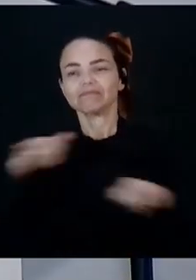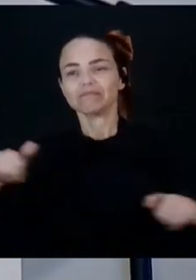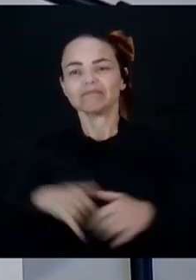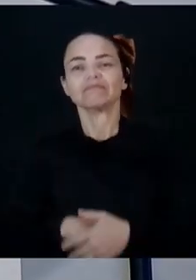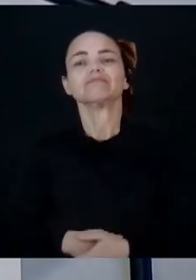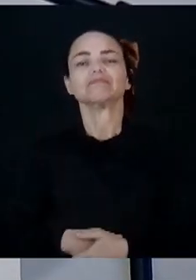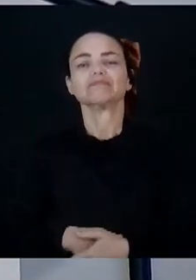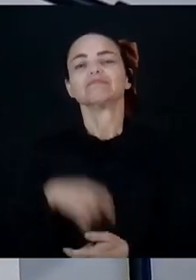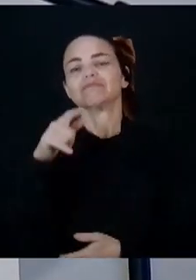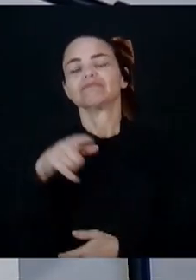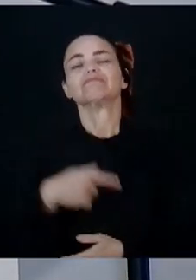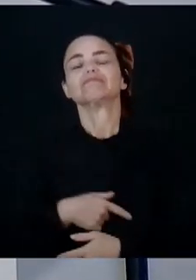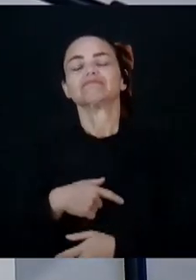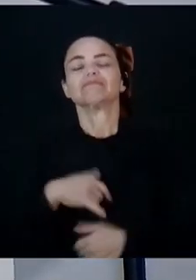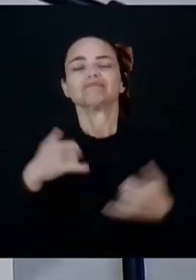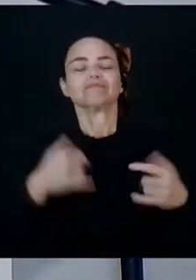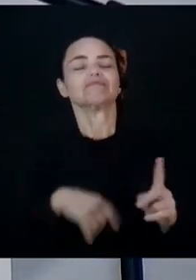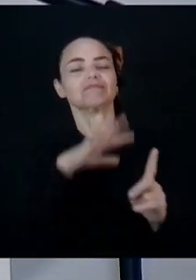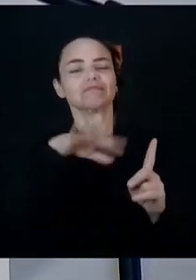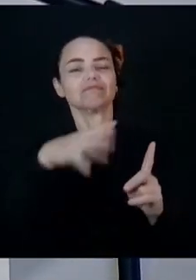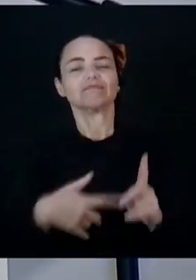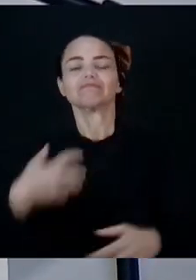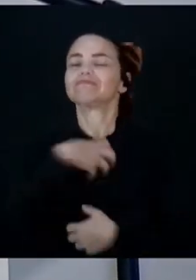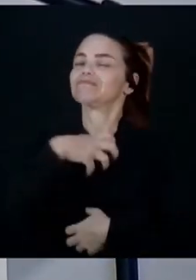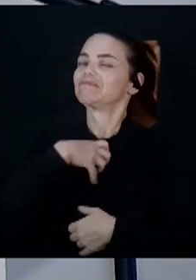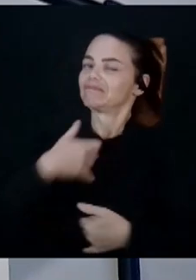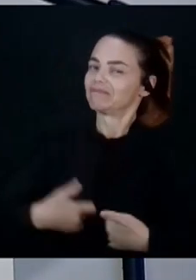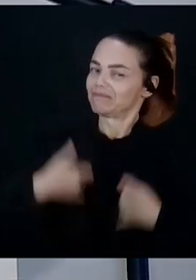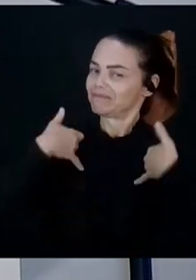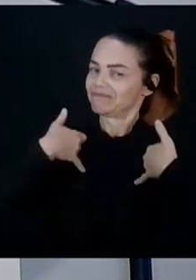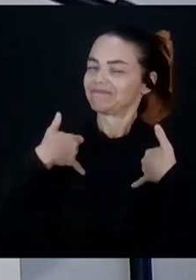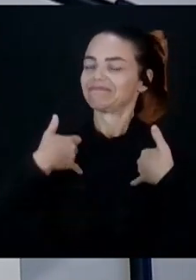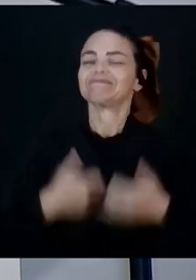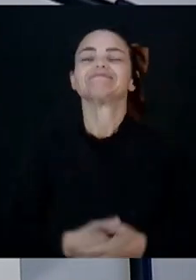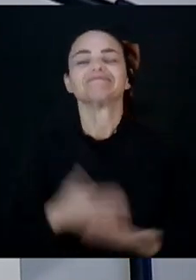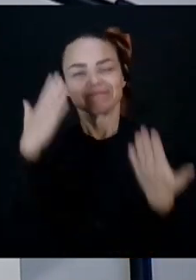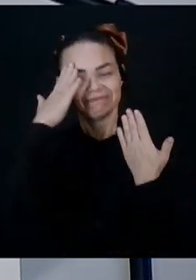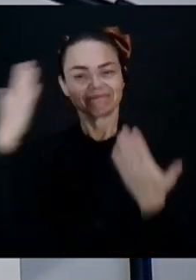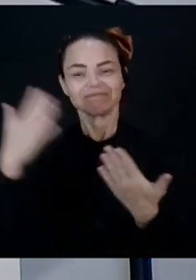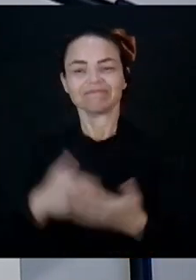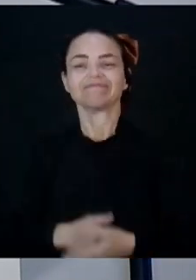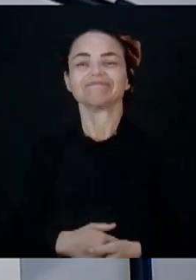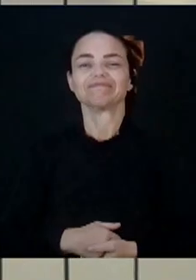é homenageada, mas eu me sinto o presenteado. Muito obrigado.